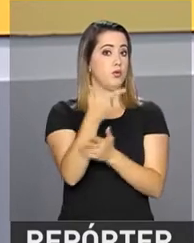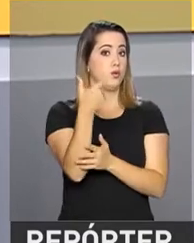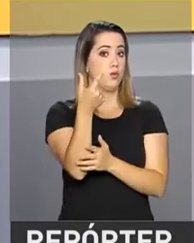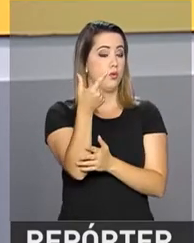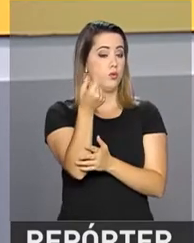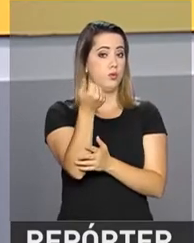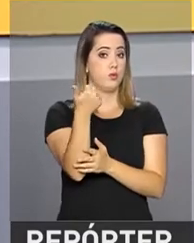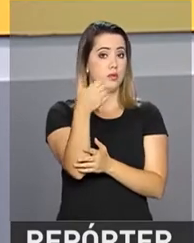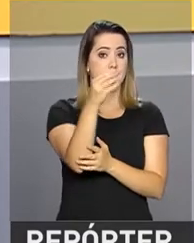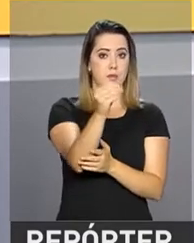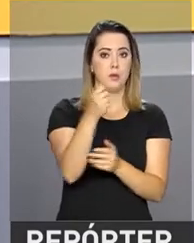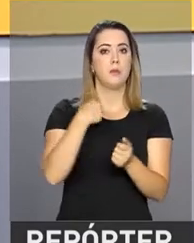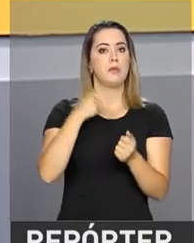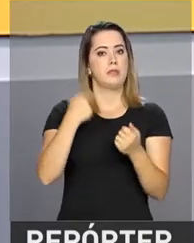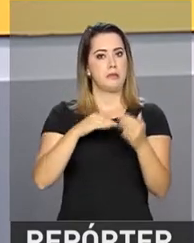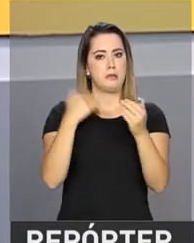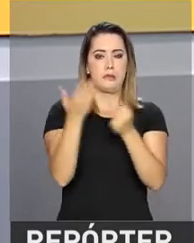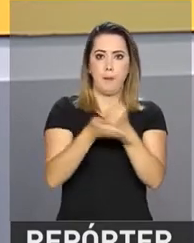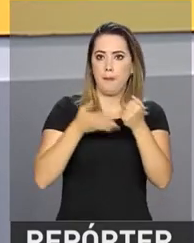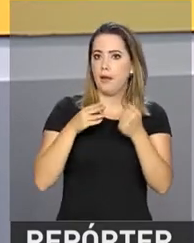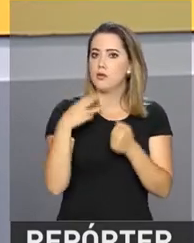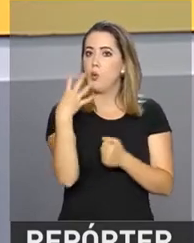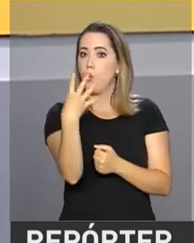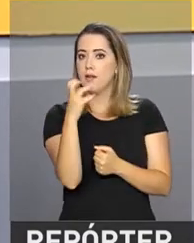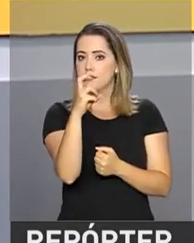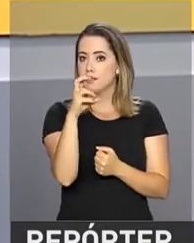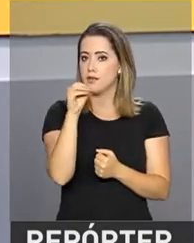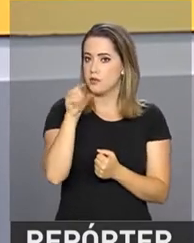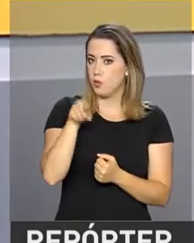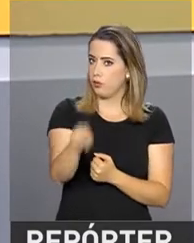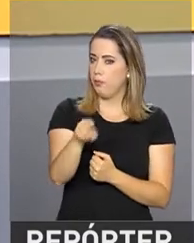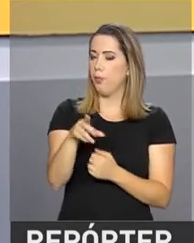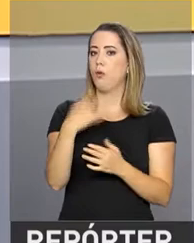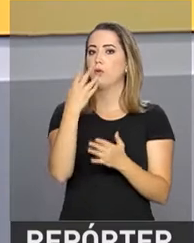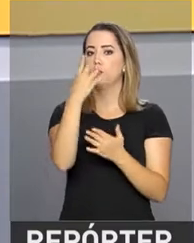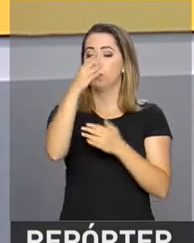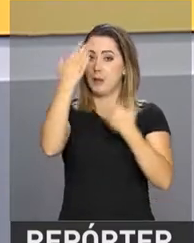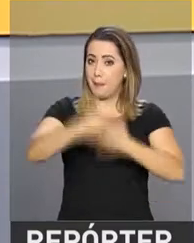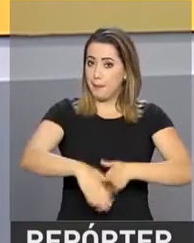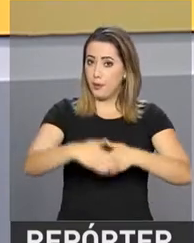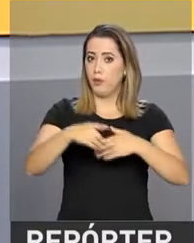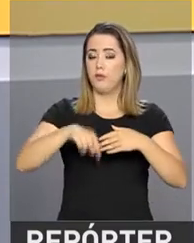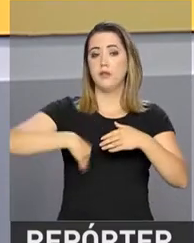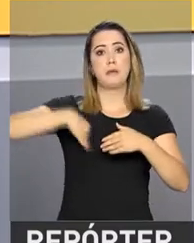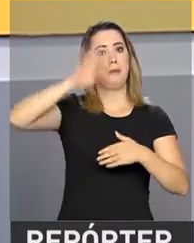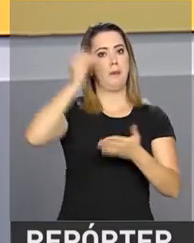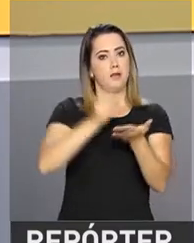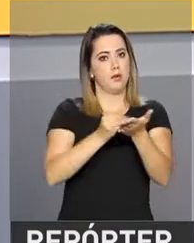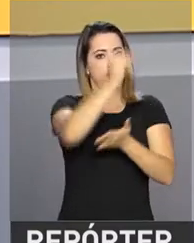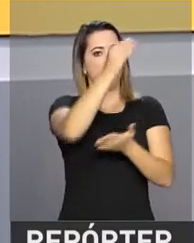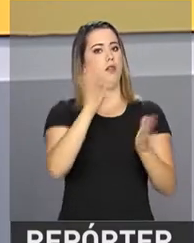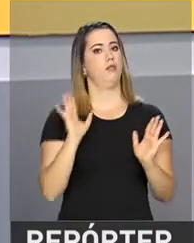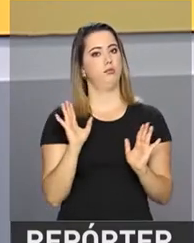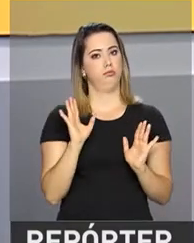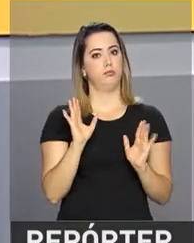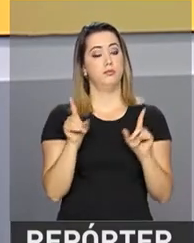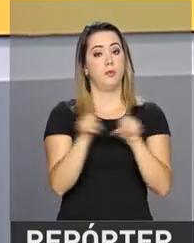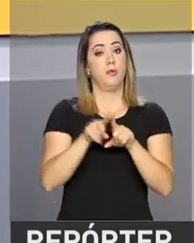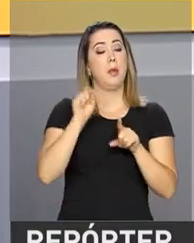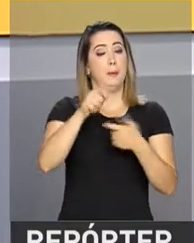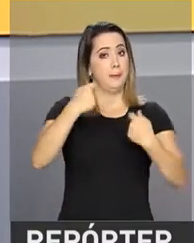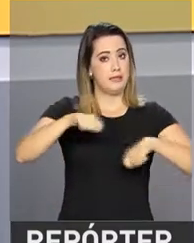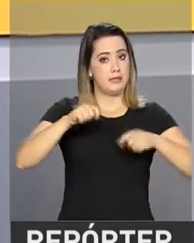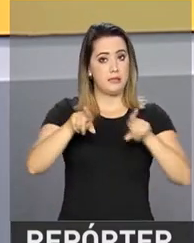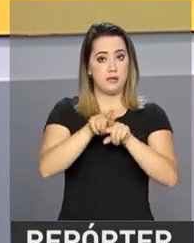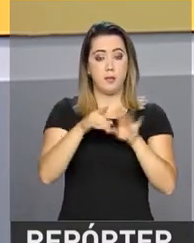e obtido nota mínima de 450 pontos nas provas e tirado mais do que zero na redação é necessário